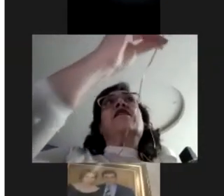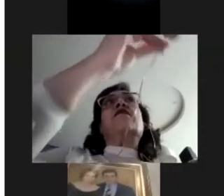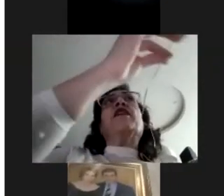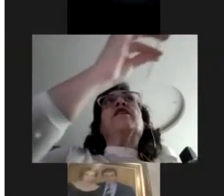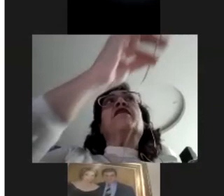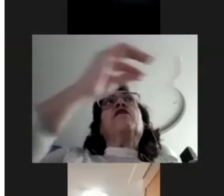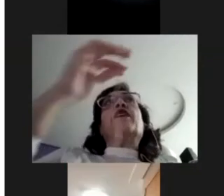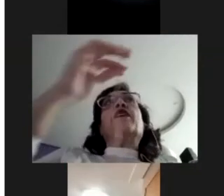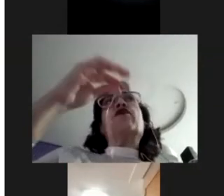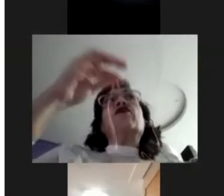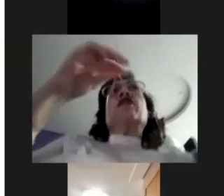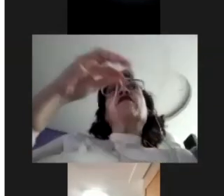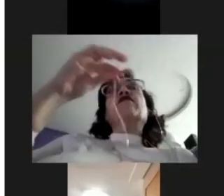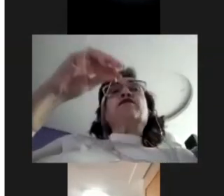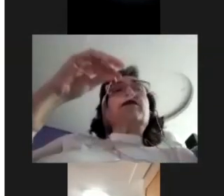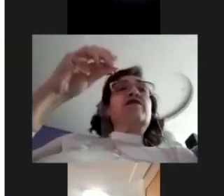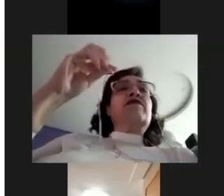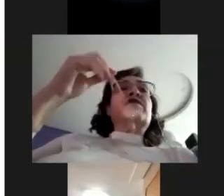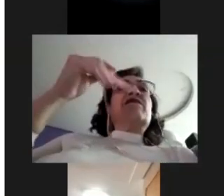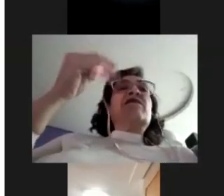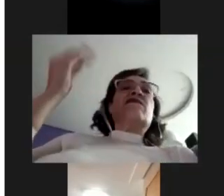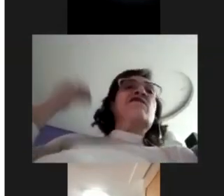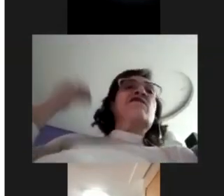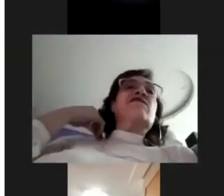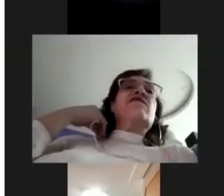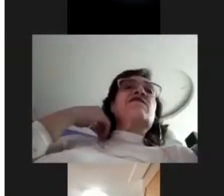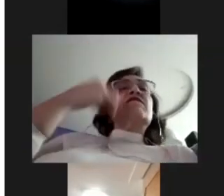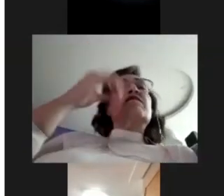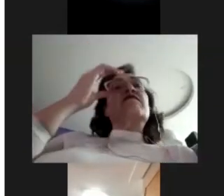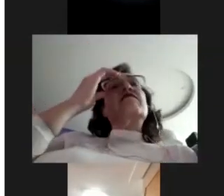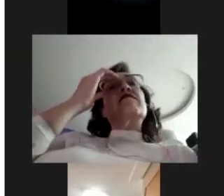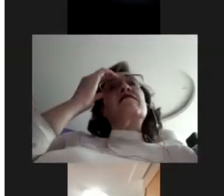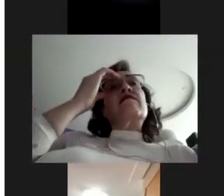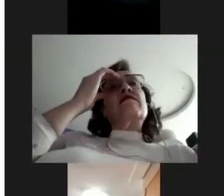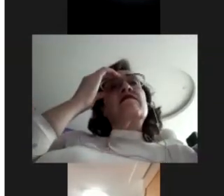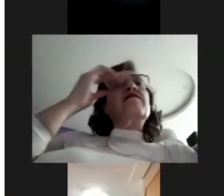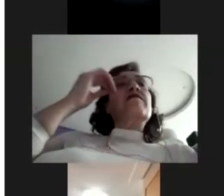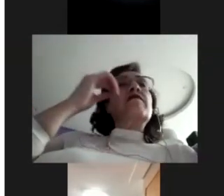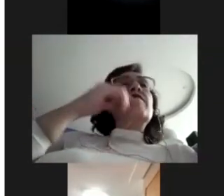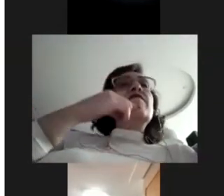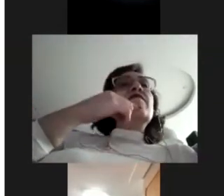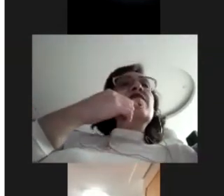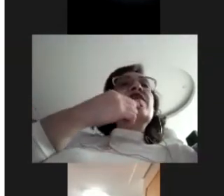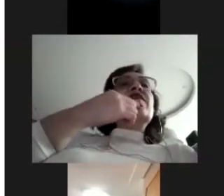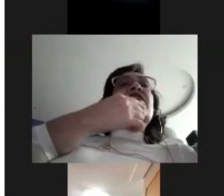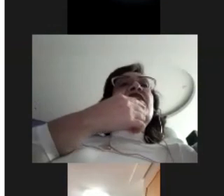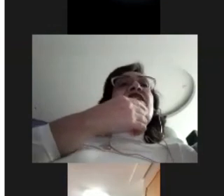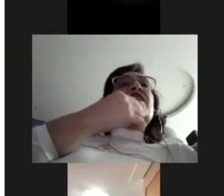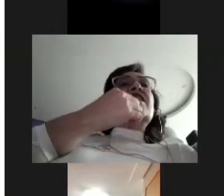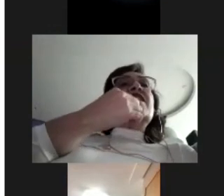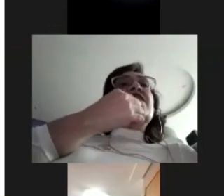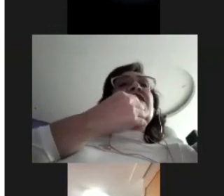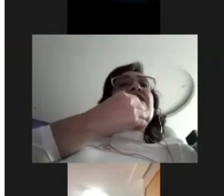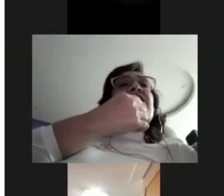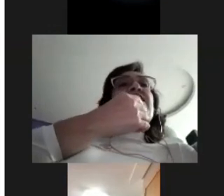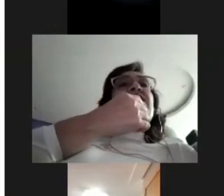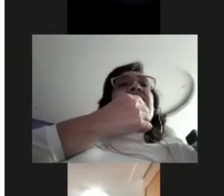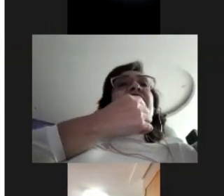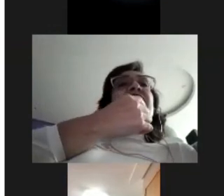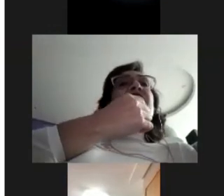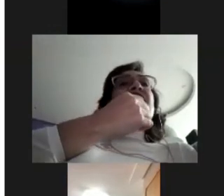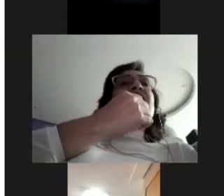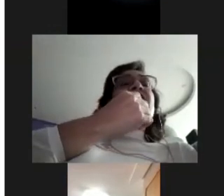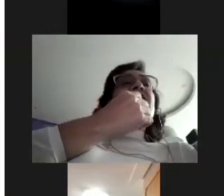tem até 30 gramas de carboidrato por dia, até uma dieta low carb mais flexível,